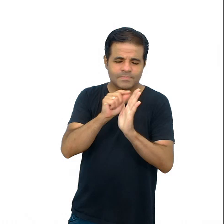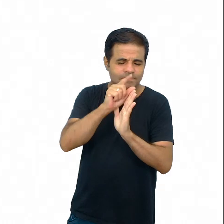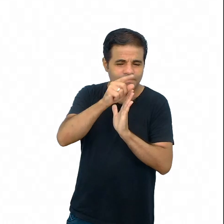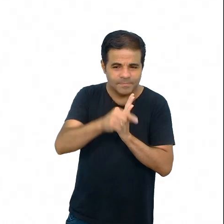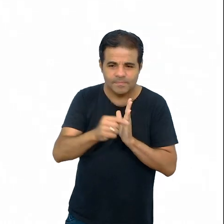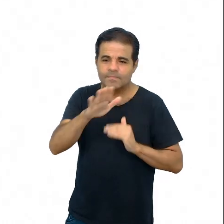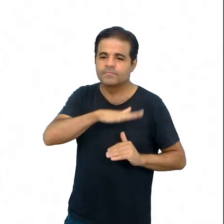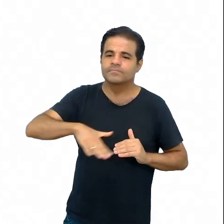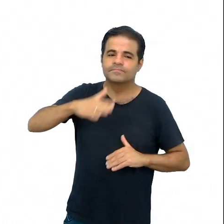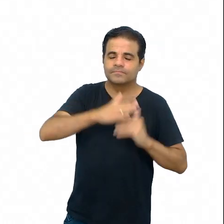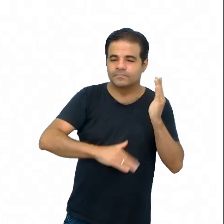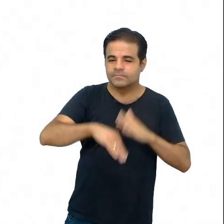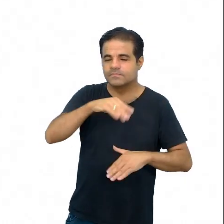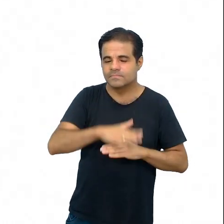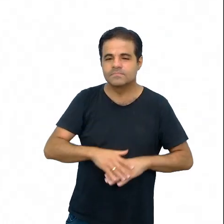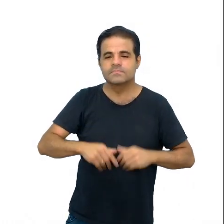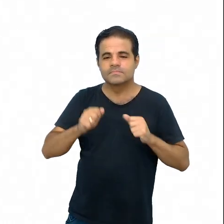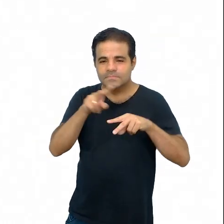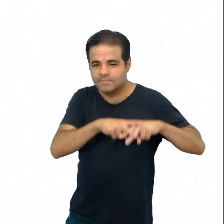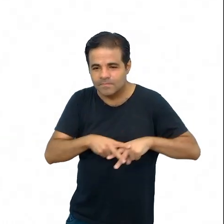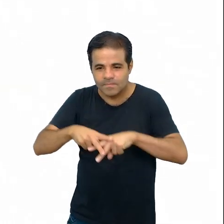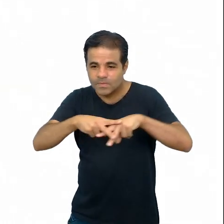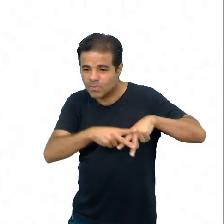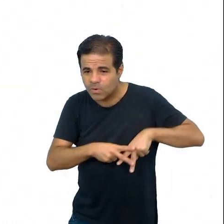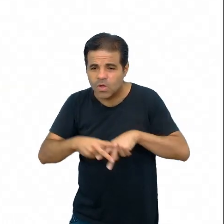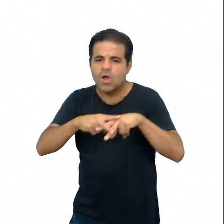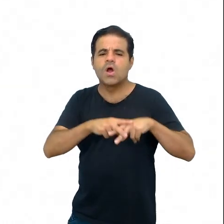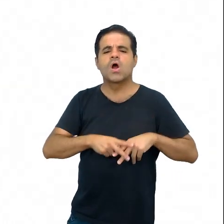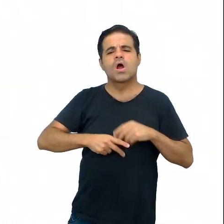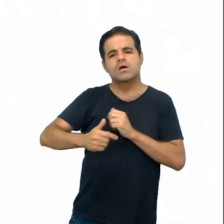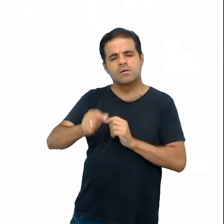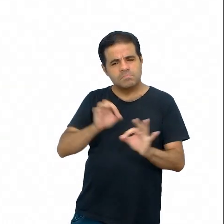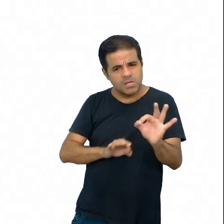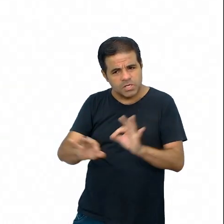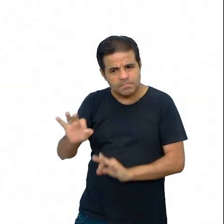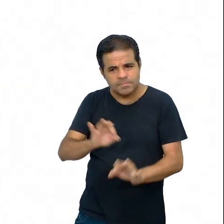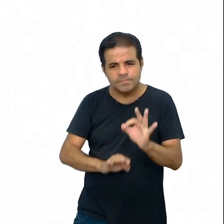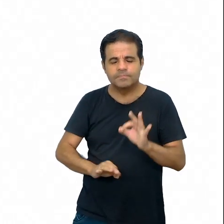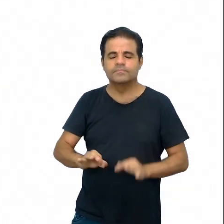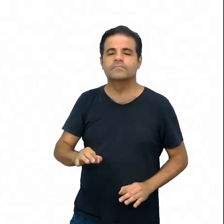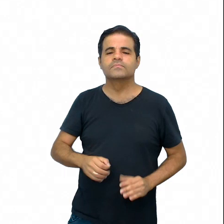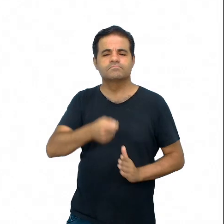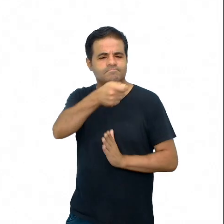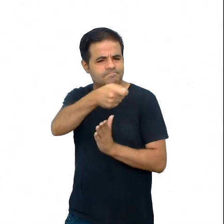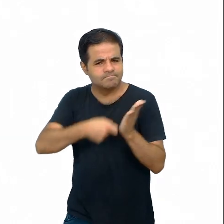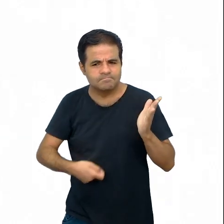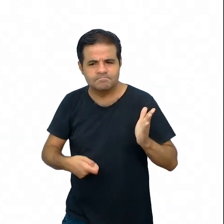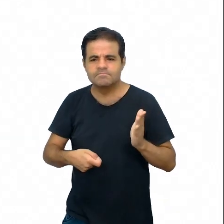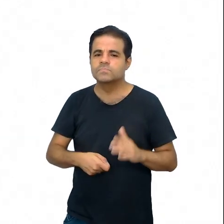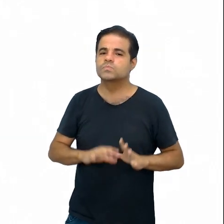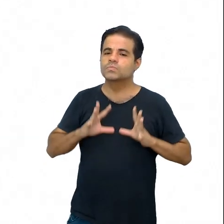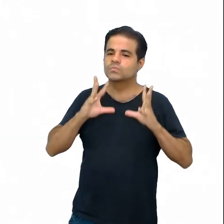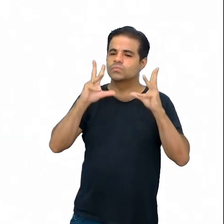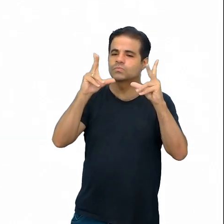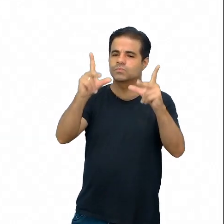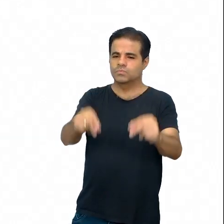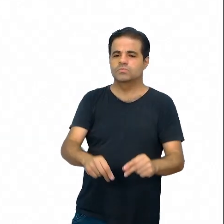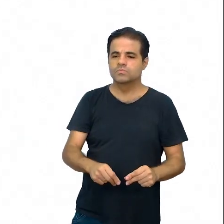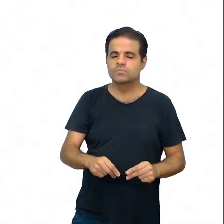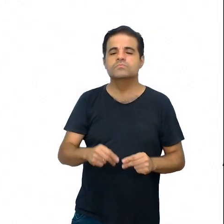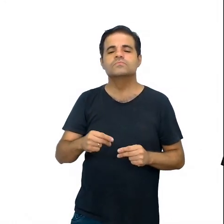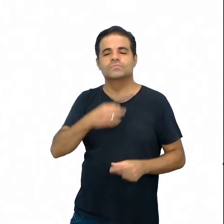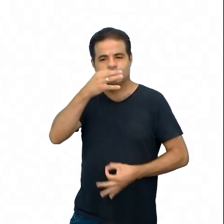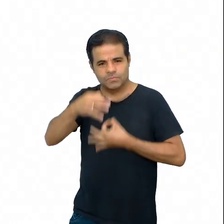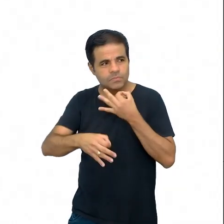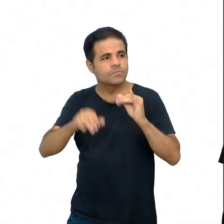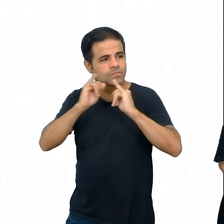artigos, sistematizam, revisam, antes fazem o planejamento, a roteirização, né, de tudo isso, e vão